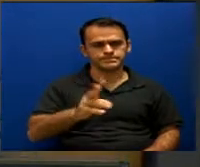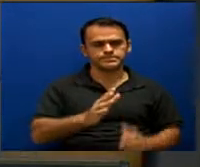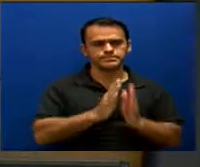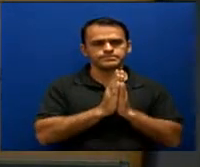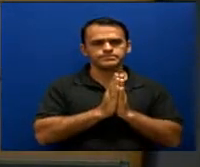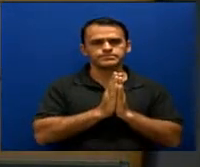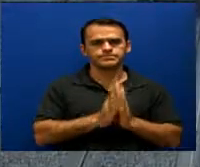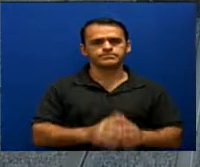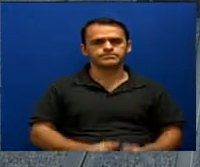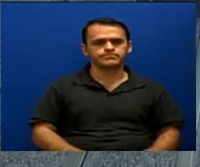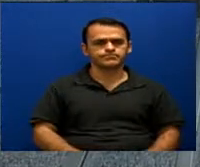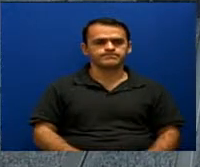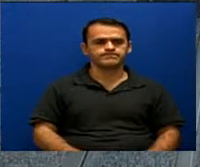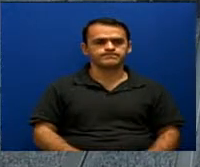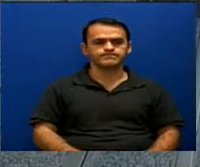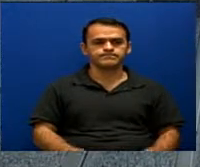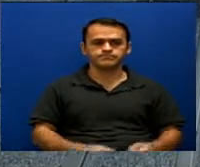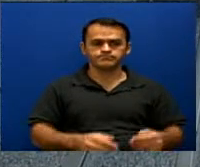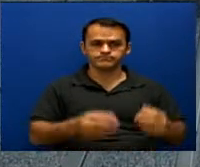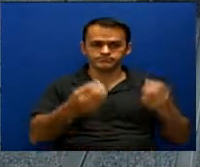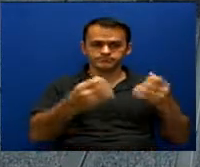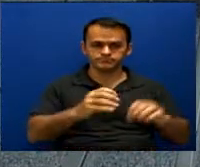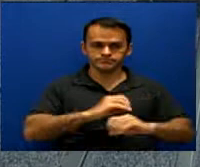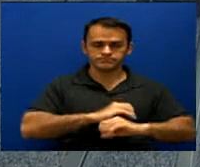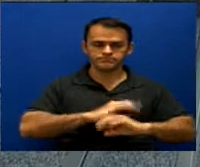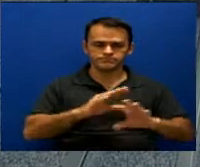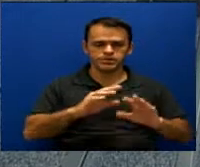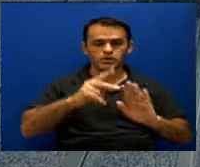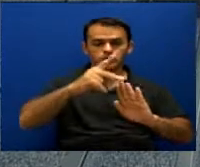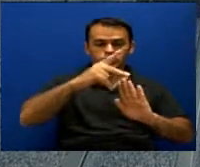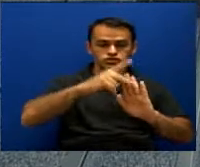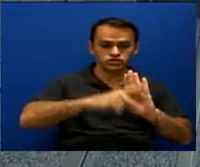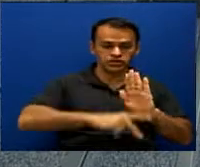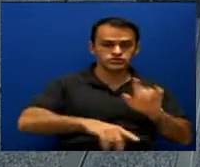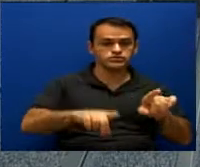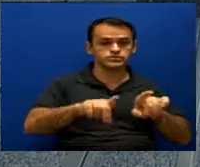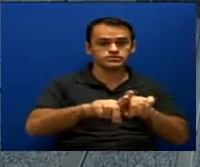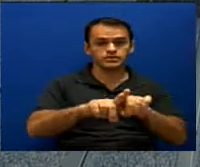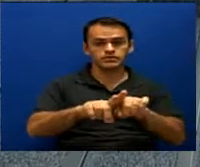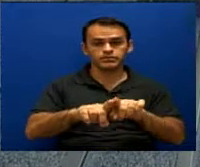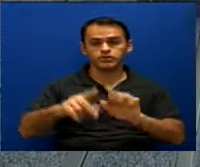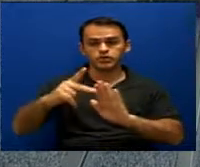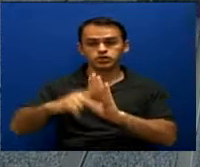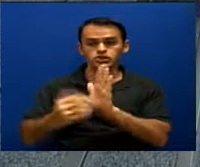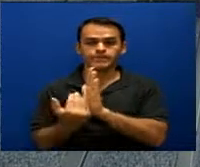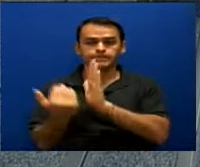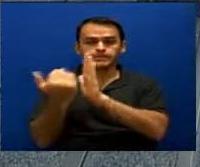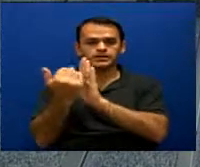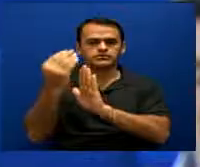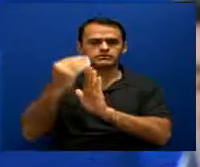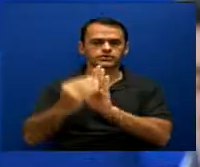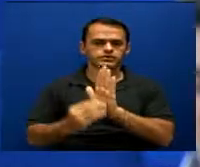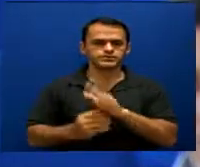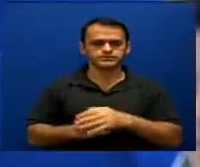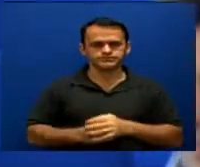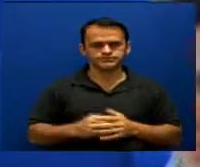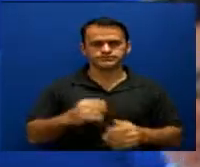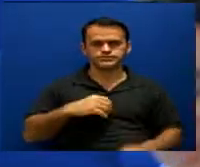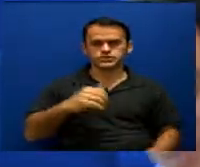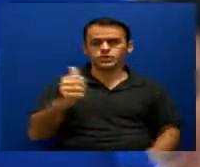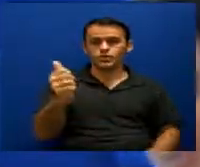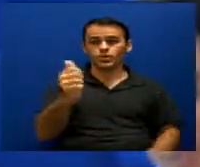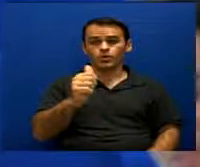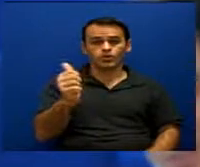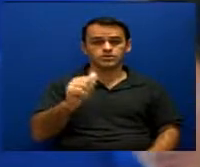gentileza. É só esclarecimento que nós já estamos discutindo tanto o projeto quanto as Tanto é, emendas. vereador, que eu apresentei 11 emendas para